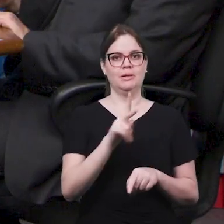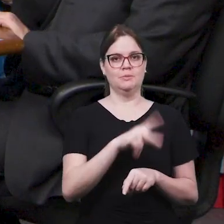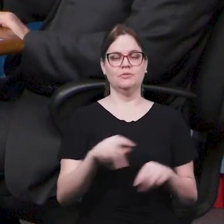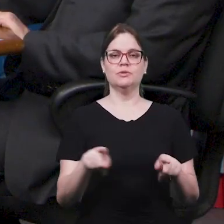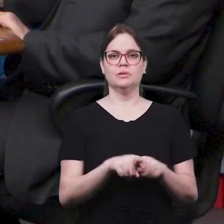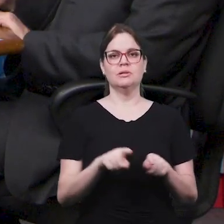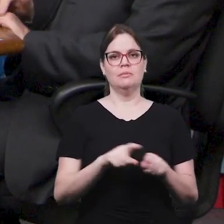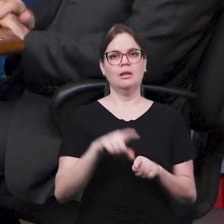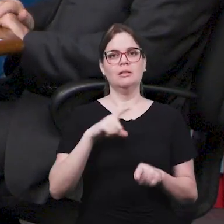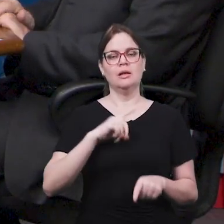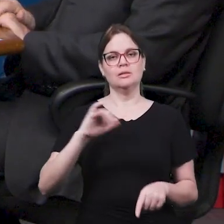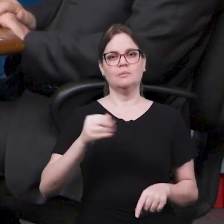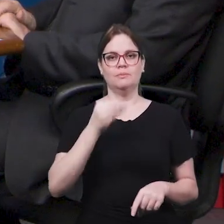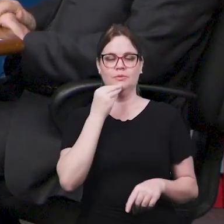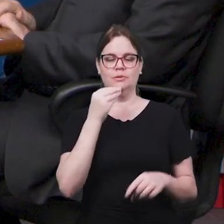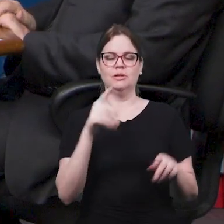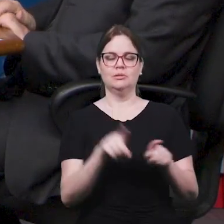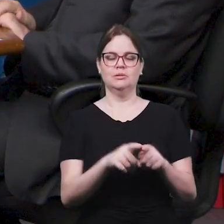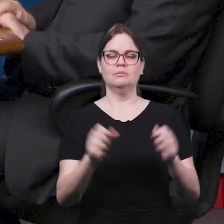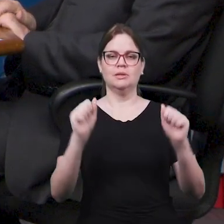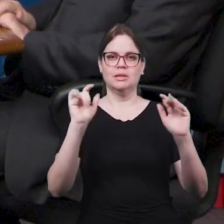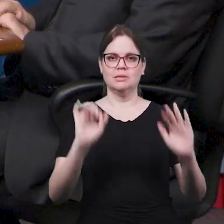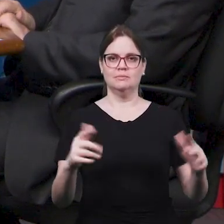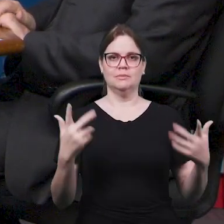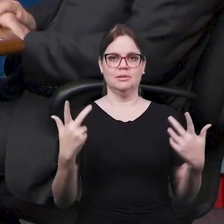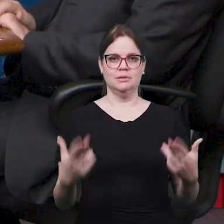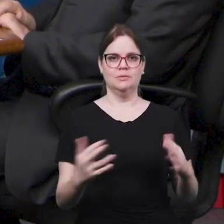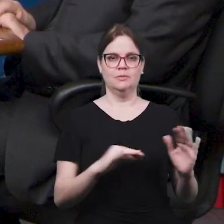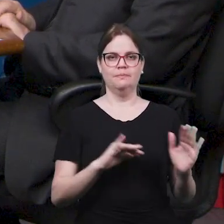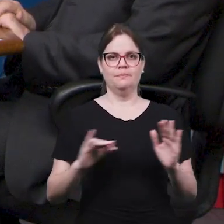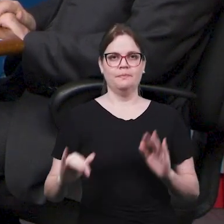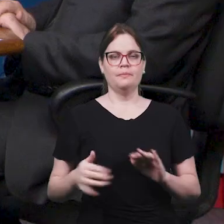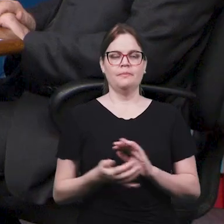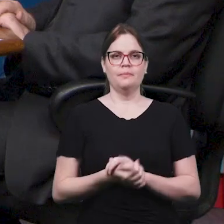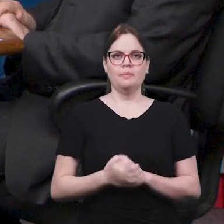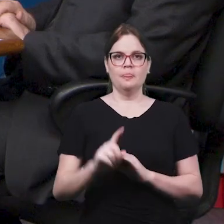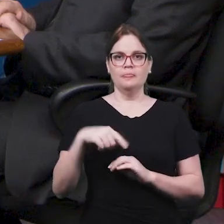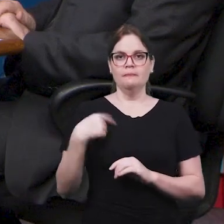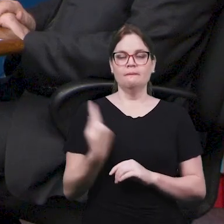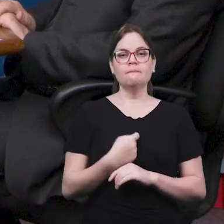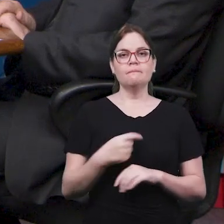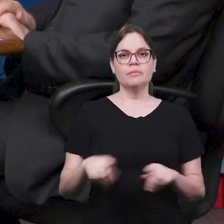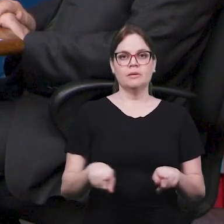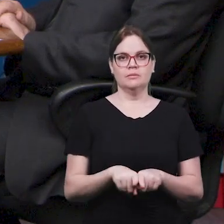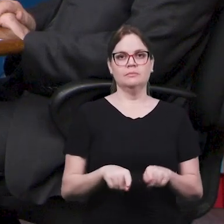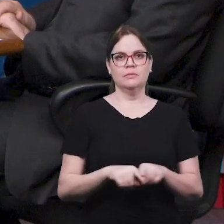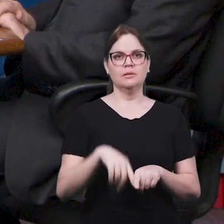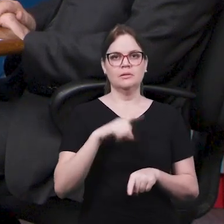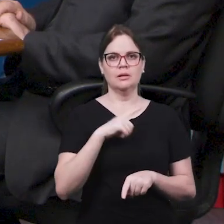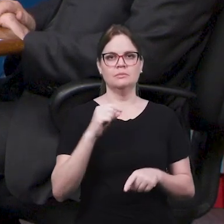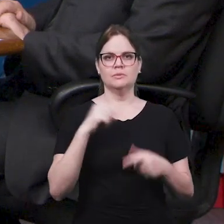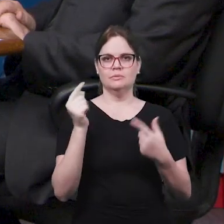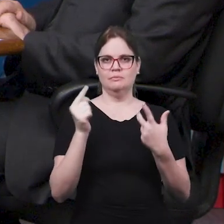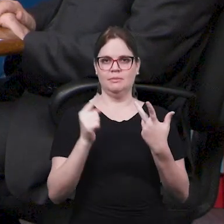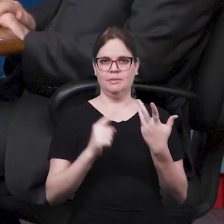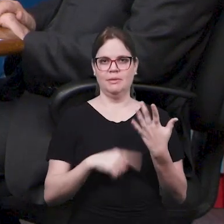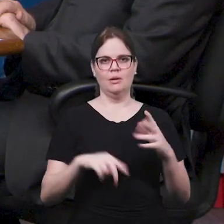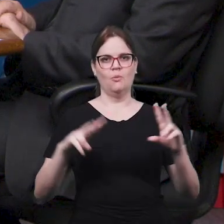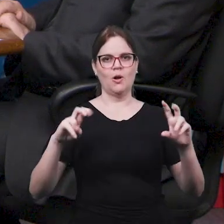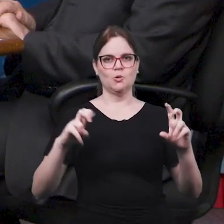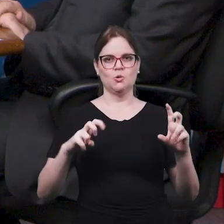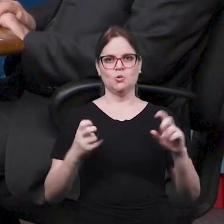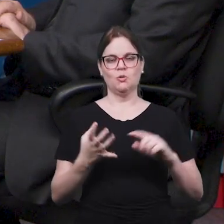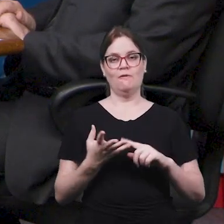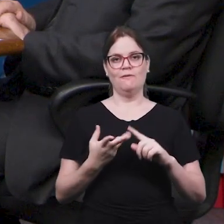esse privilégio de poder participar dessa bênção. É verdade. Nós temos realmente um assunto muito vasto quando se